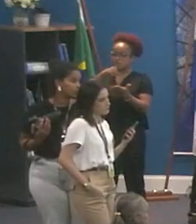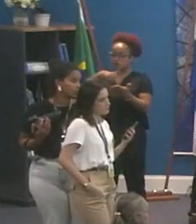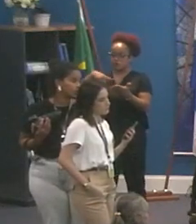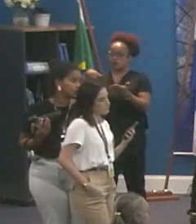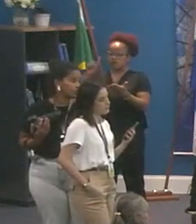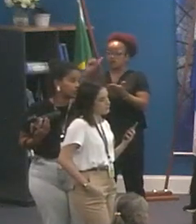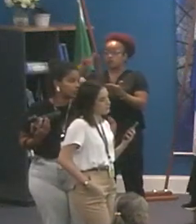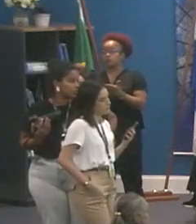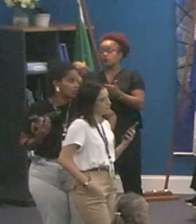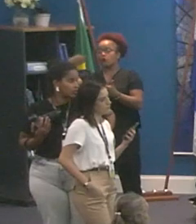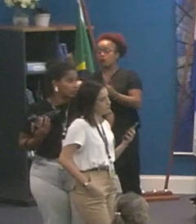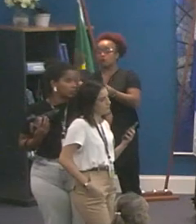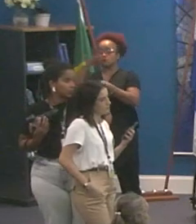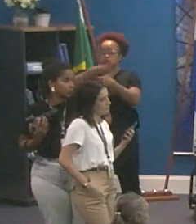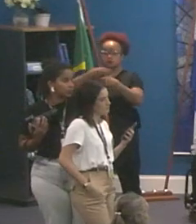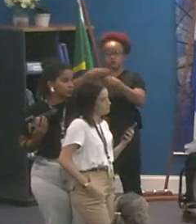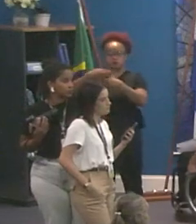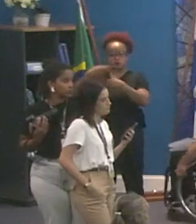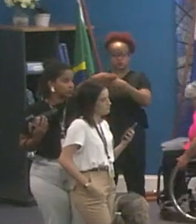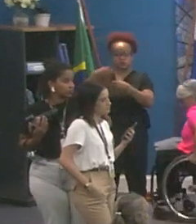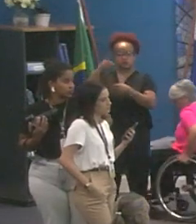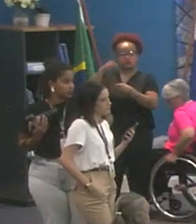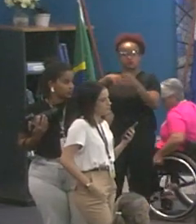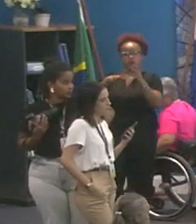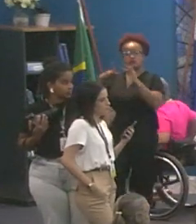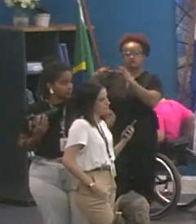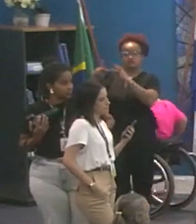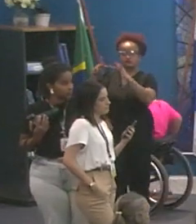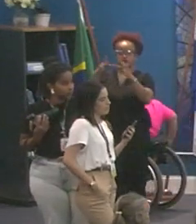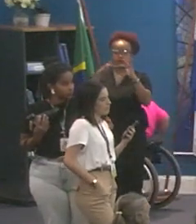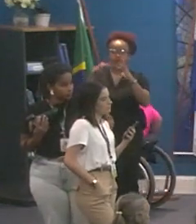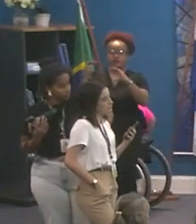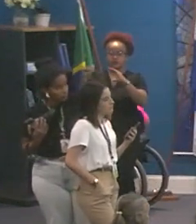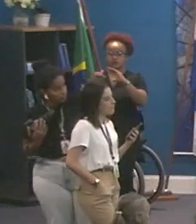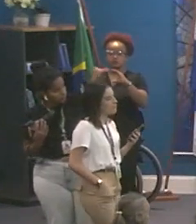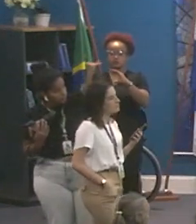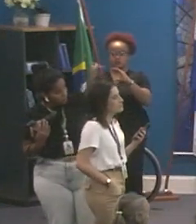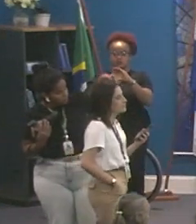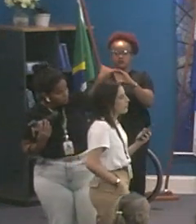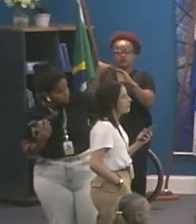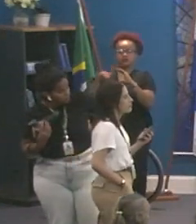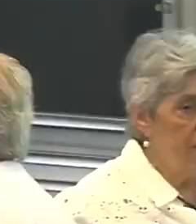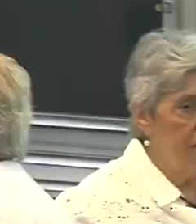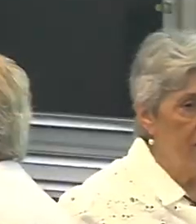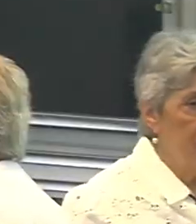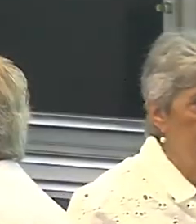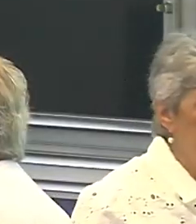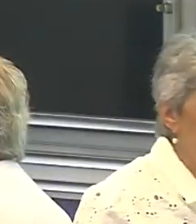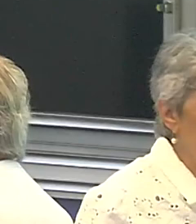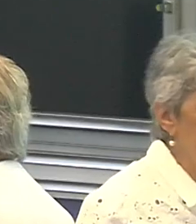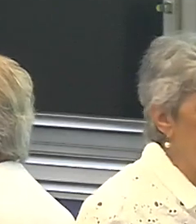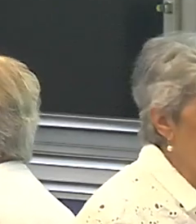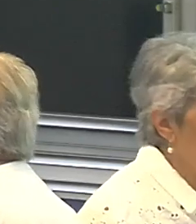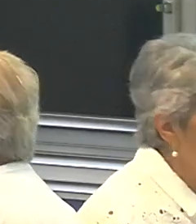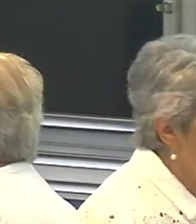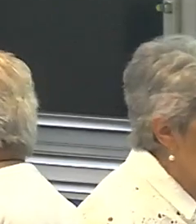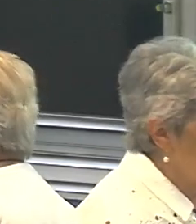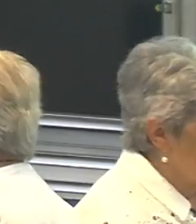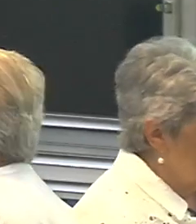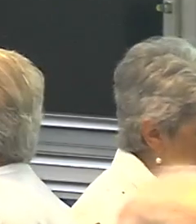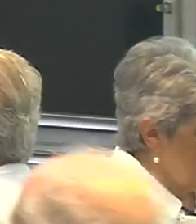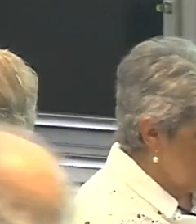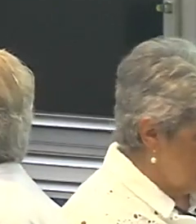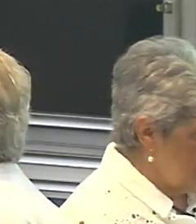de outros municípios, entrassem em contato com a gente para fazer esse intercâmbio com os idosos,